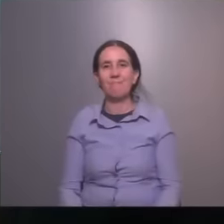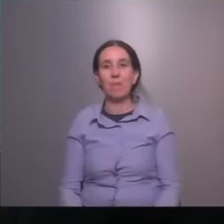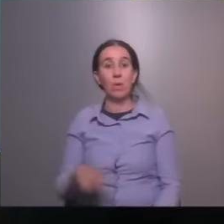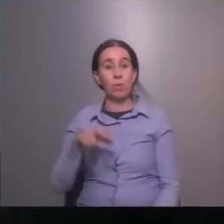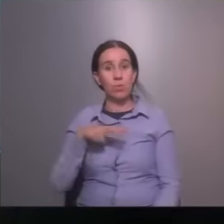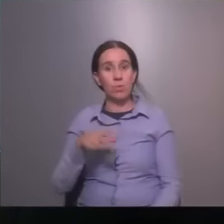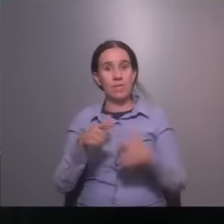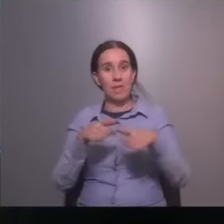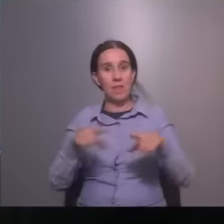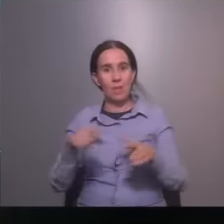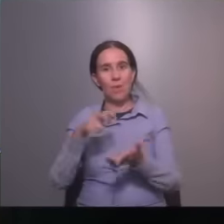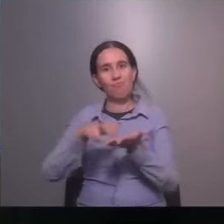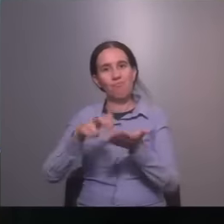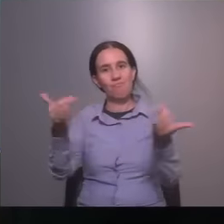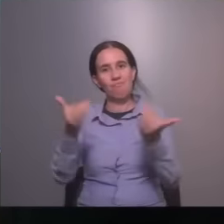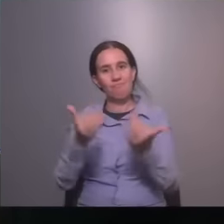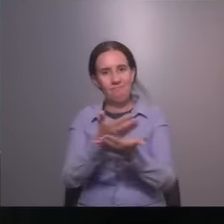Pantzvami.